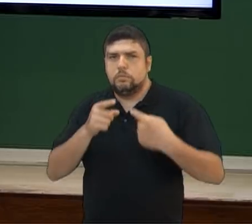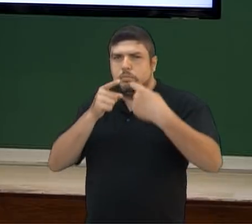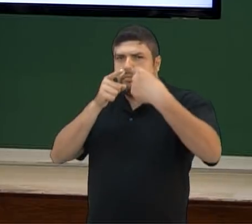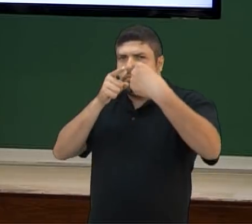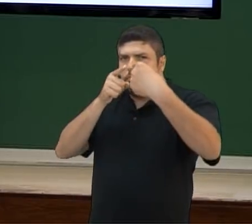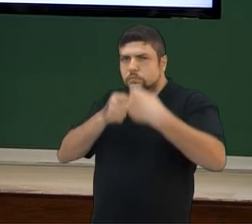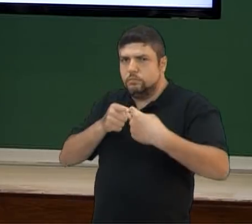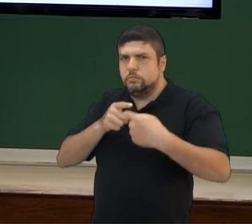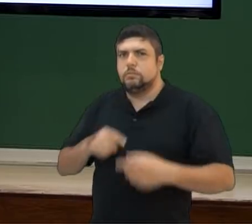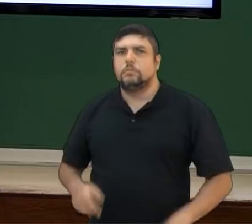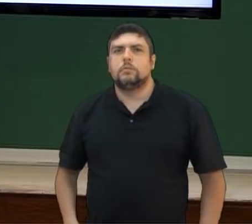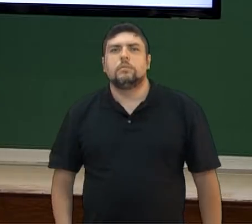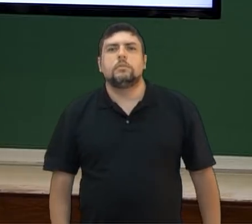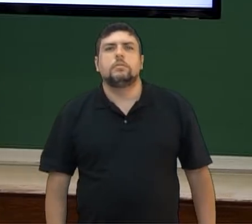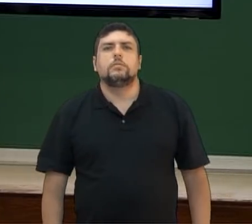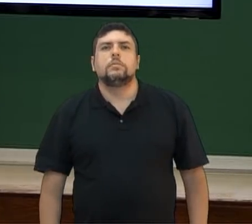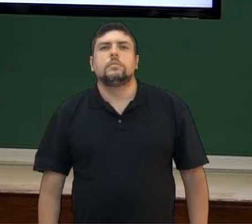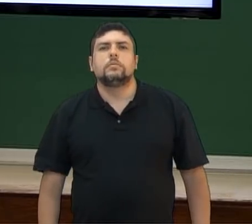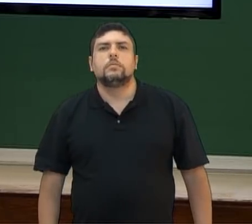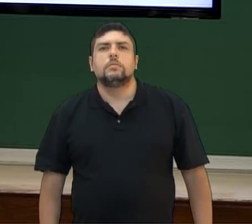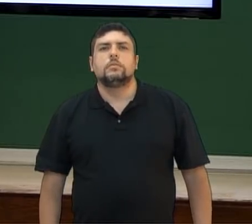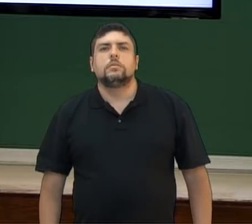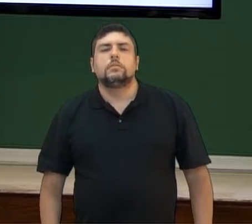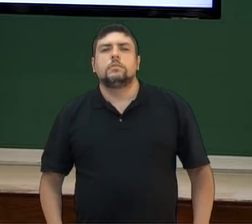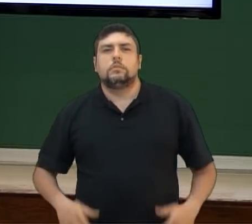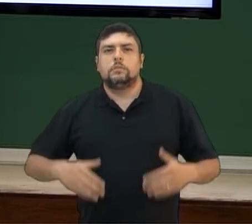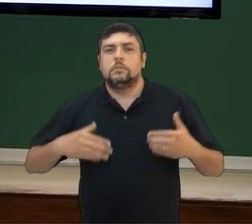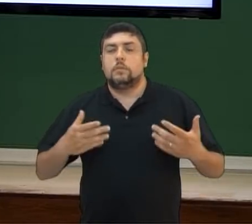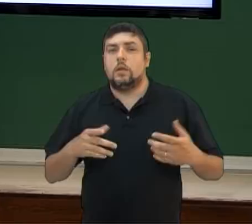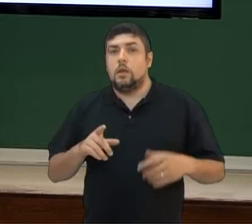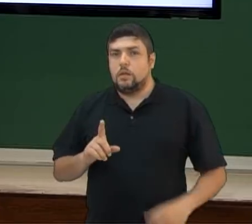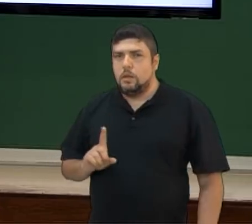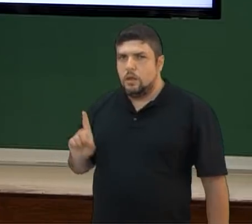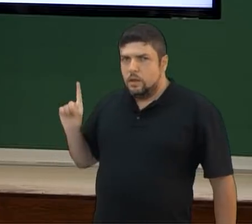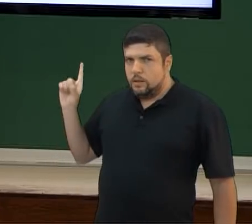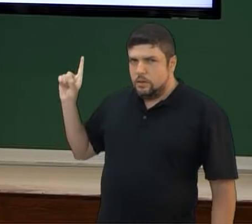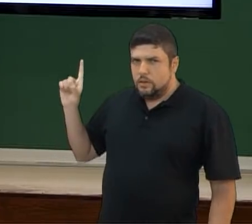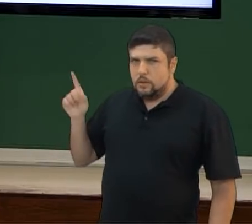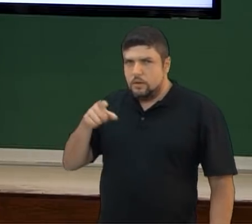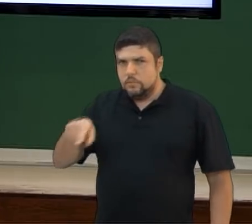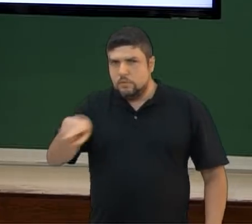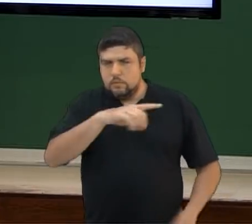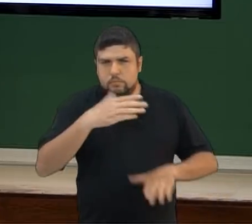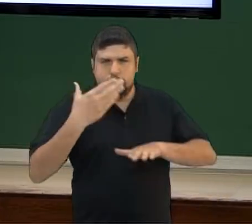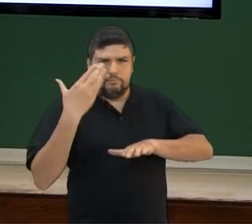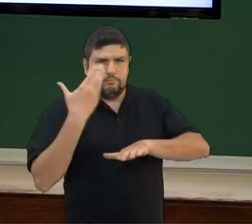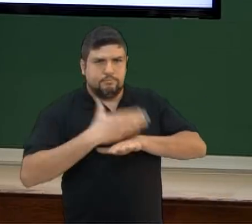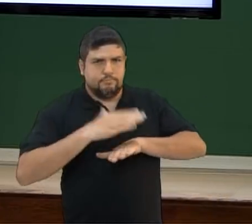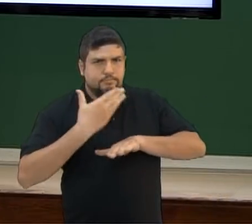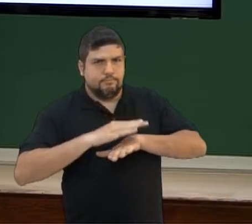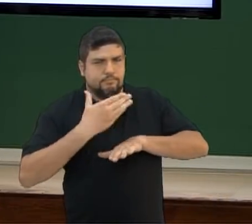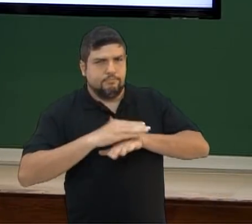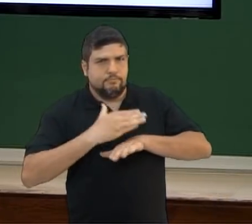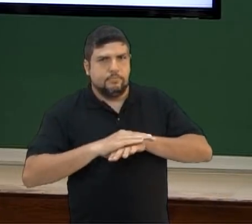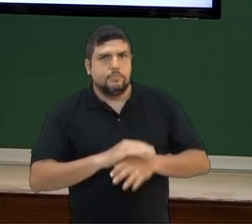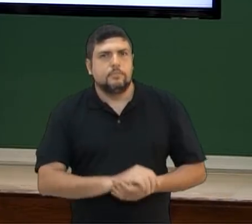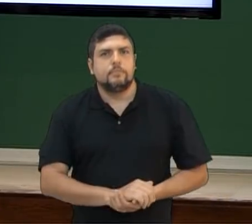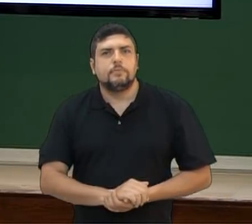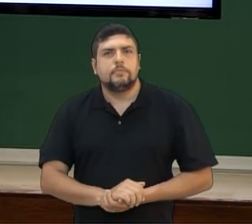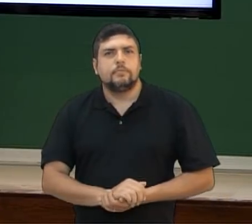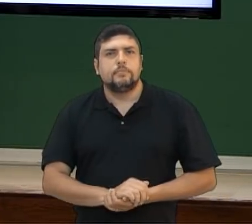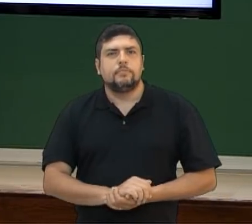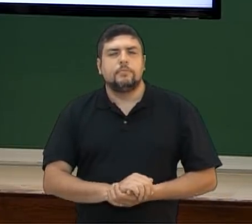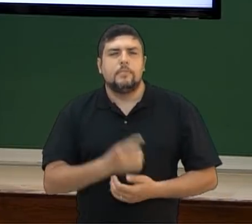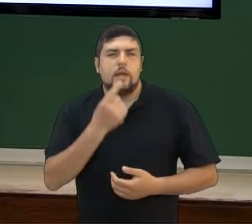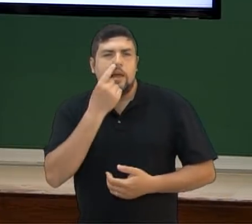aquele momento, o quiz, aonde vocês vão testar os seus conhecimentos. Preparados?